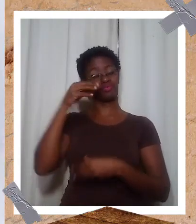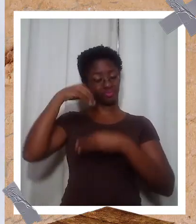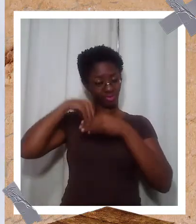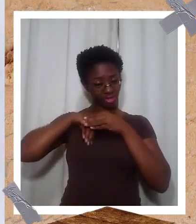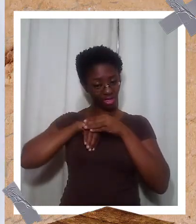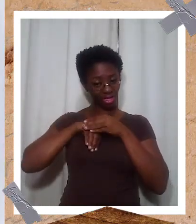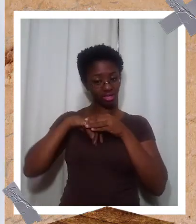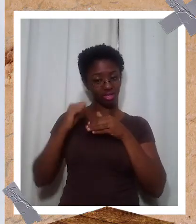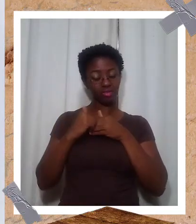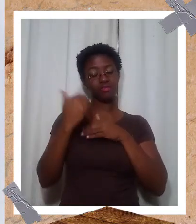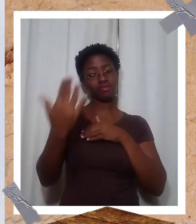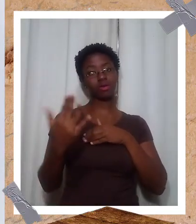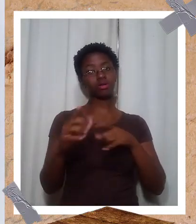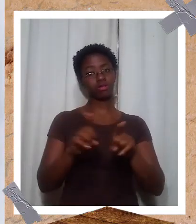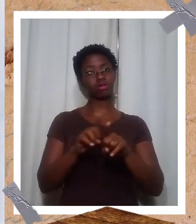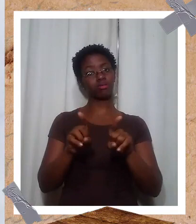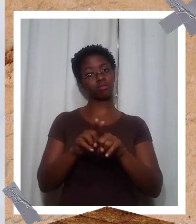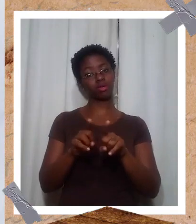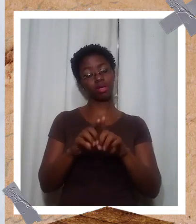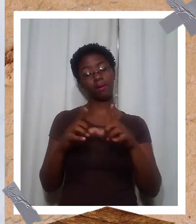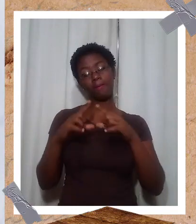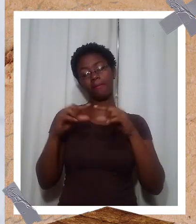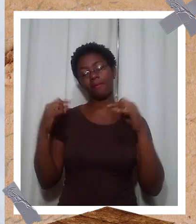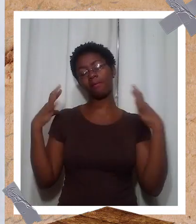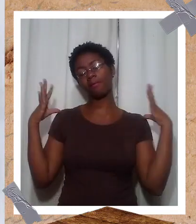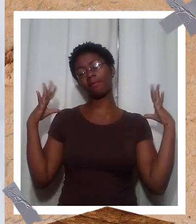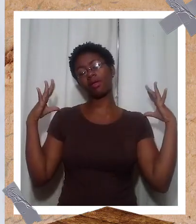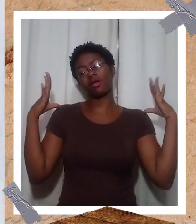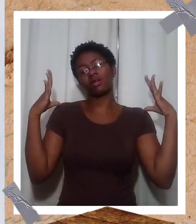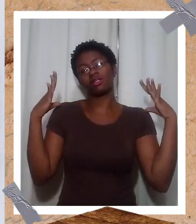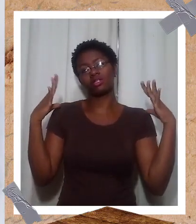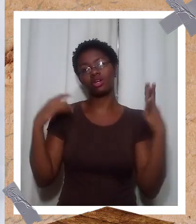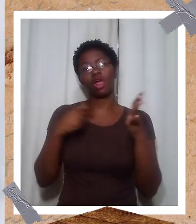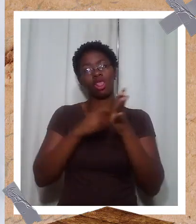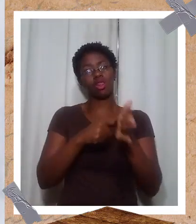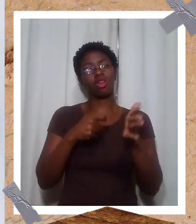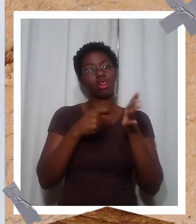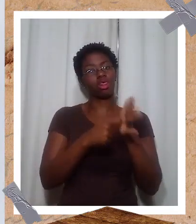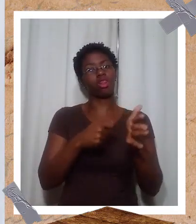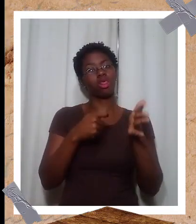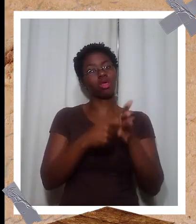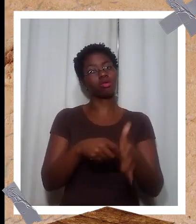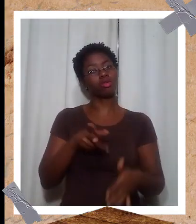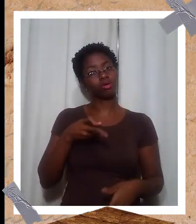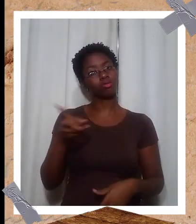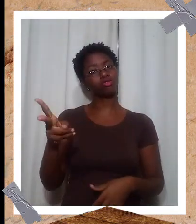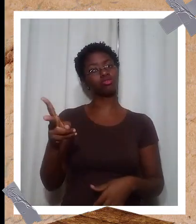certeza apenas. A luta continua e vara a noite sem estrelas.